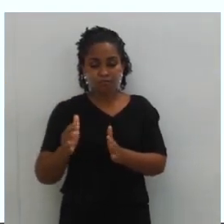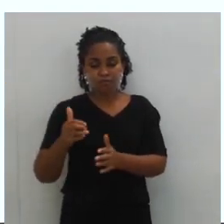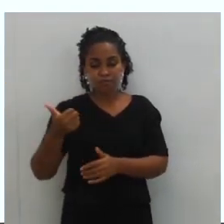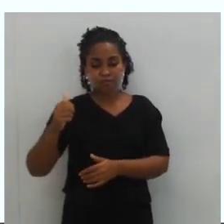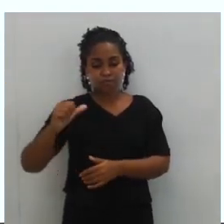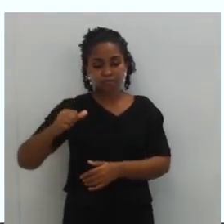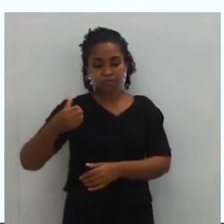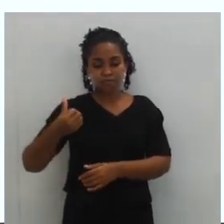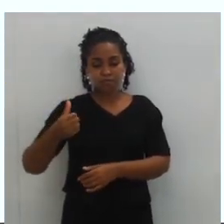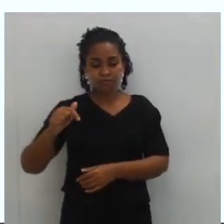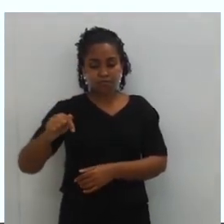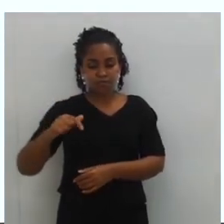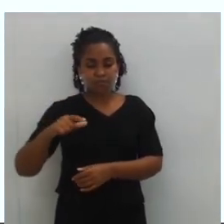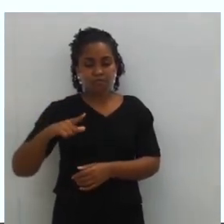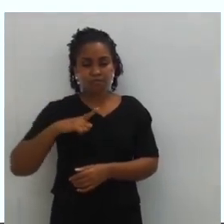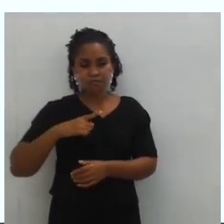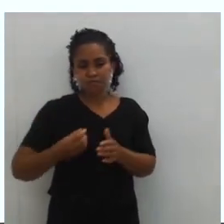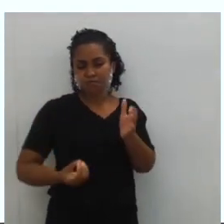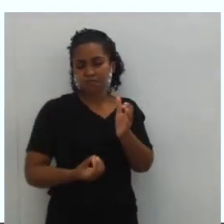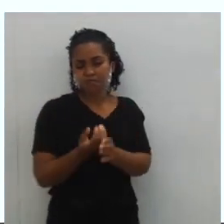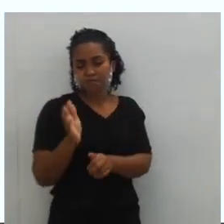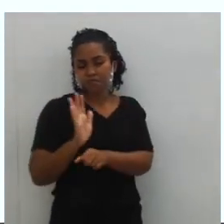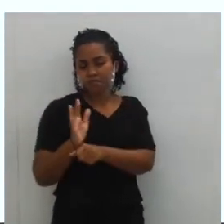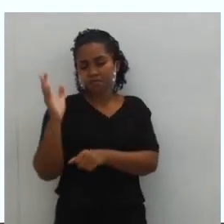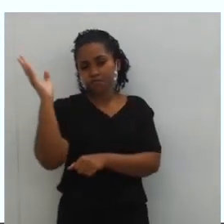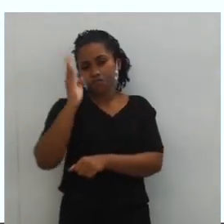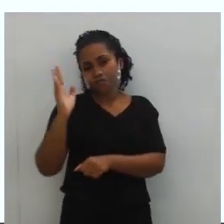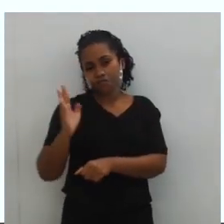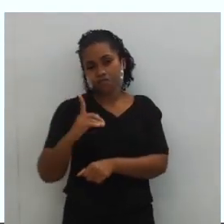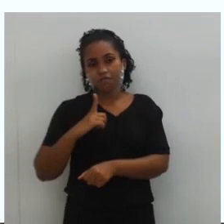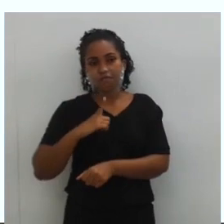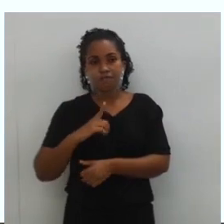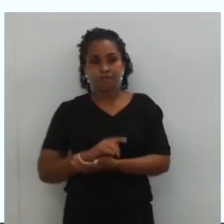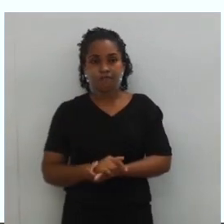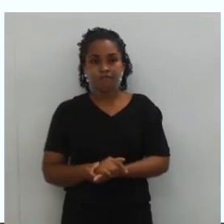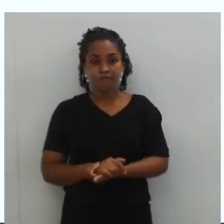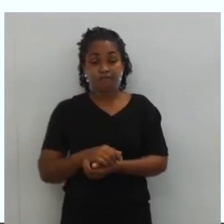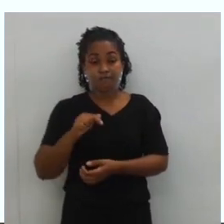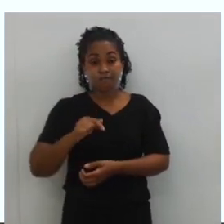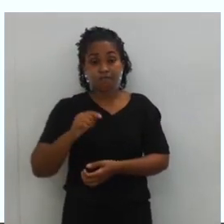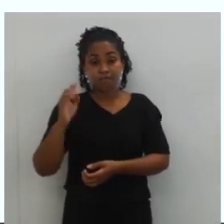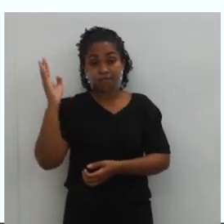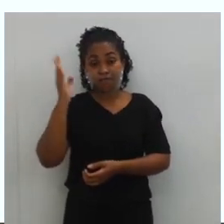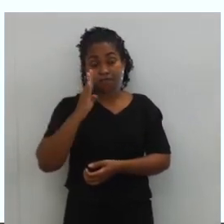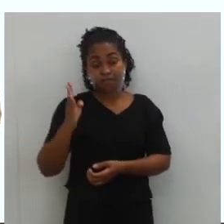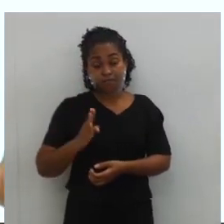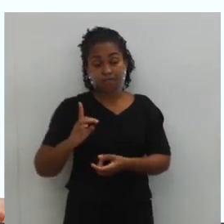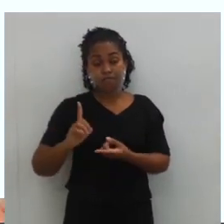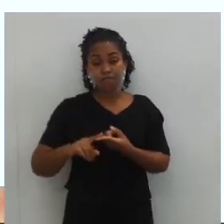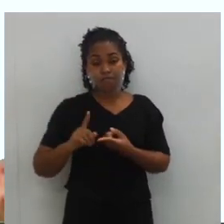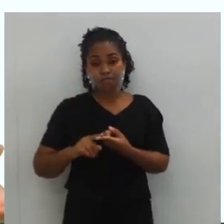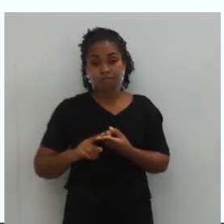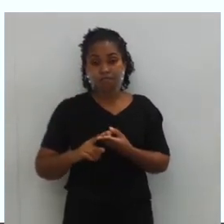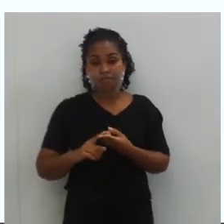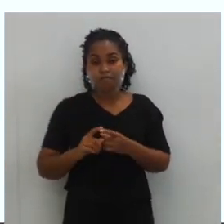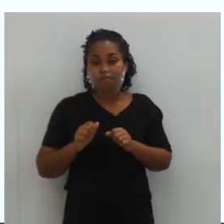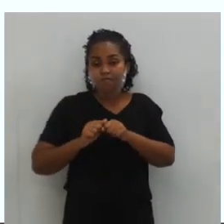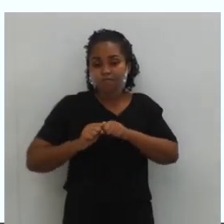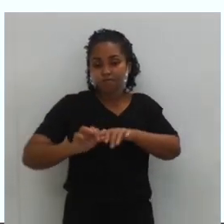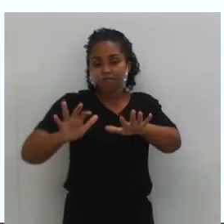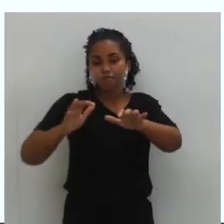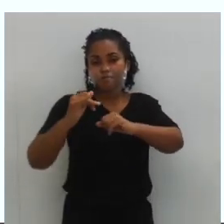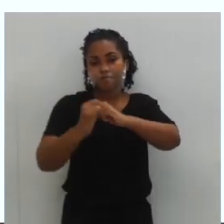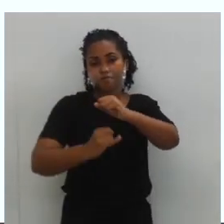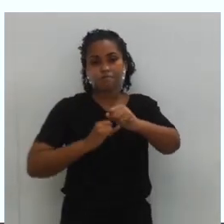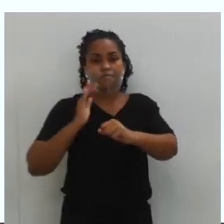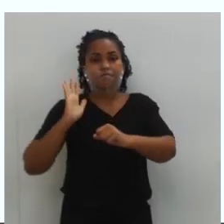ele produziu grandes filmes nacionais, assim, ele era, né, no Brasil, e que também ganhou repercussão internacional. E